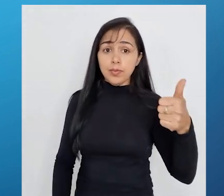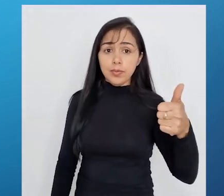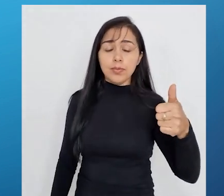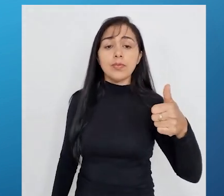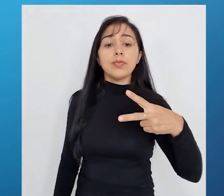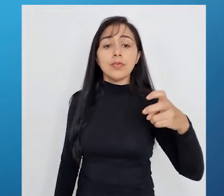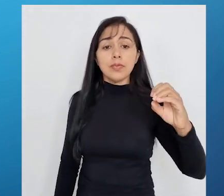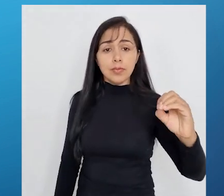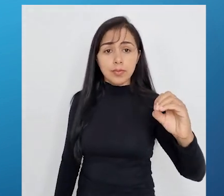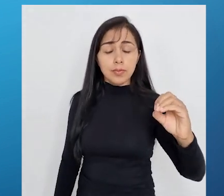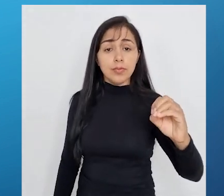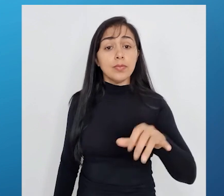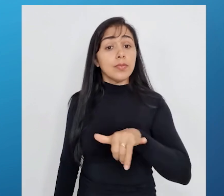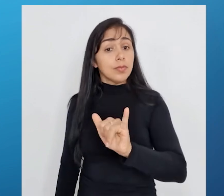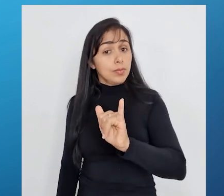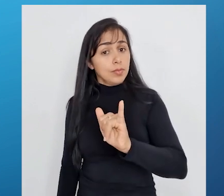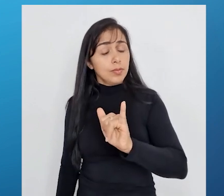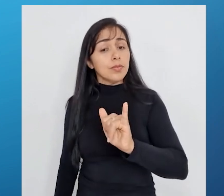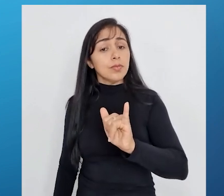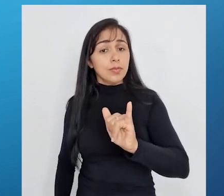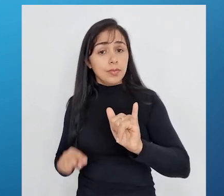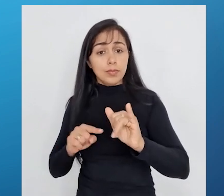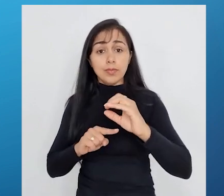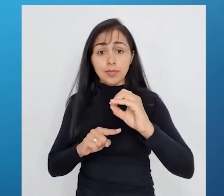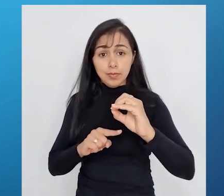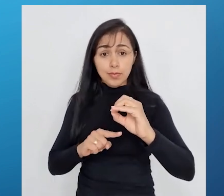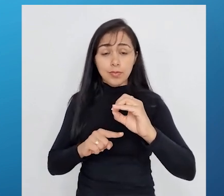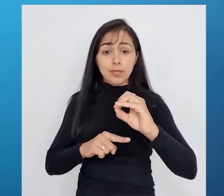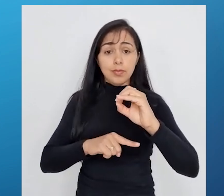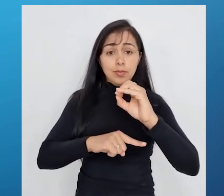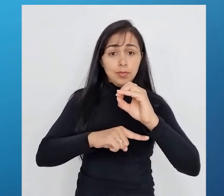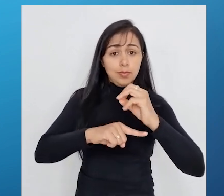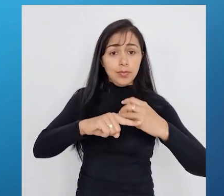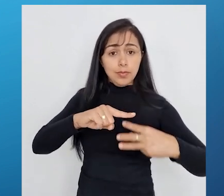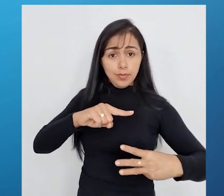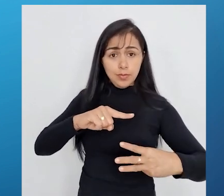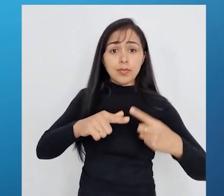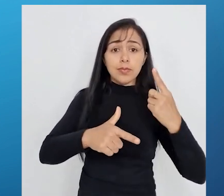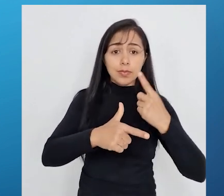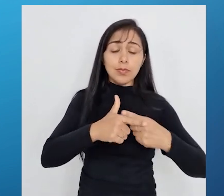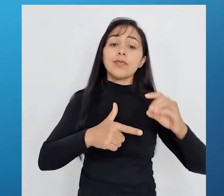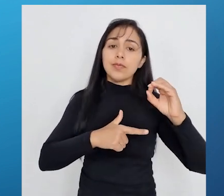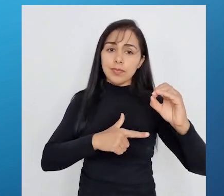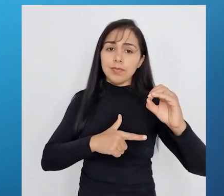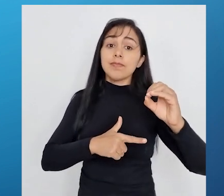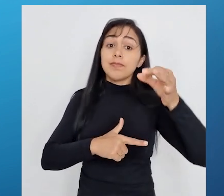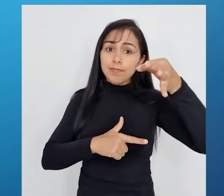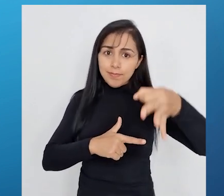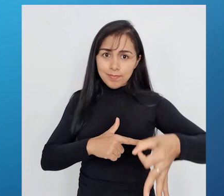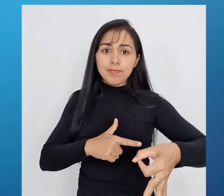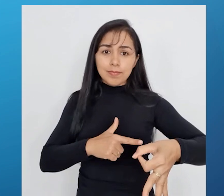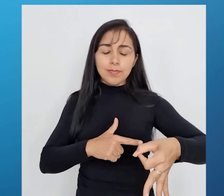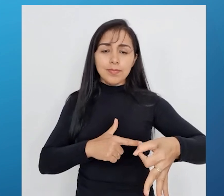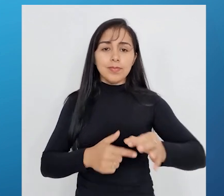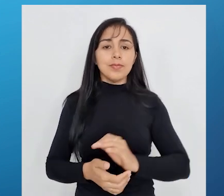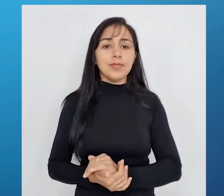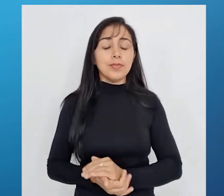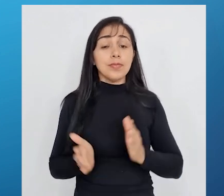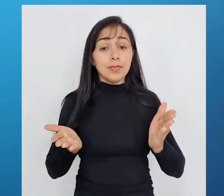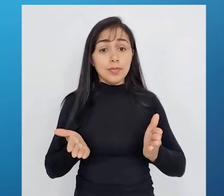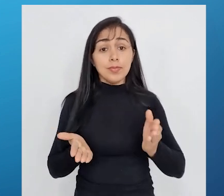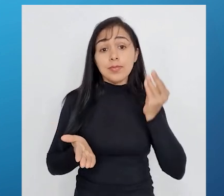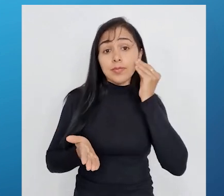o y for 0, é 0 dividido por 3 é 0. Essa solução serve na primeira equação. Vamos ver na segunda. Então vai